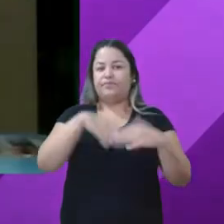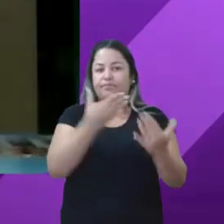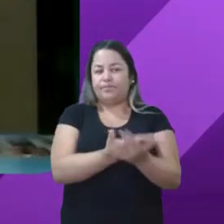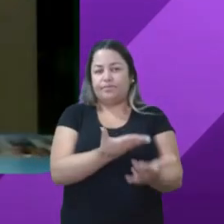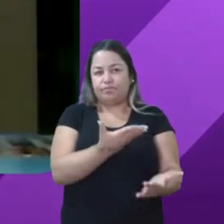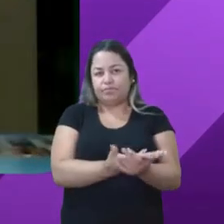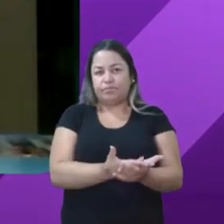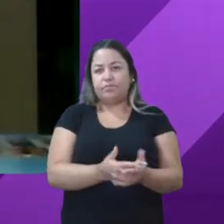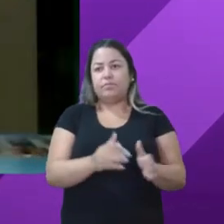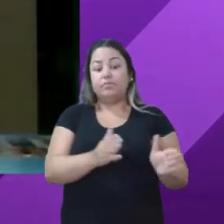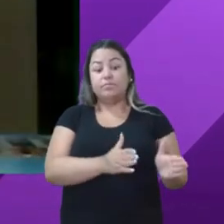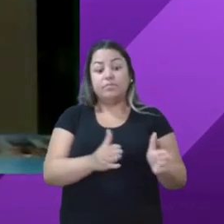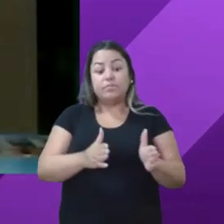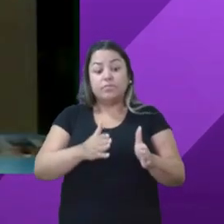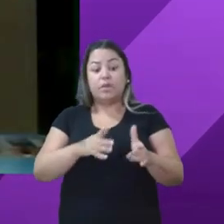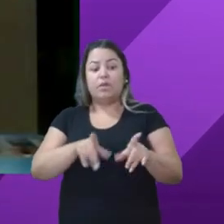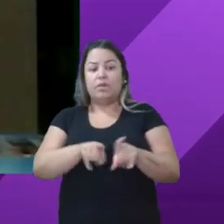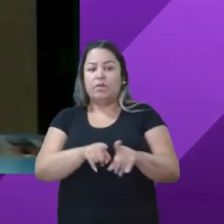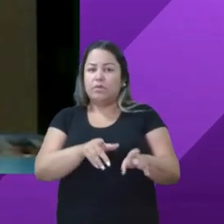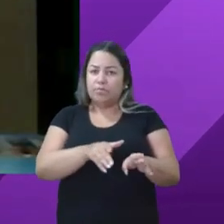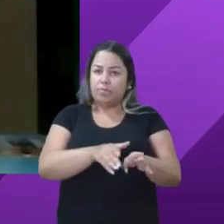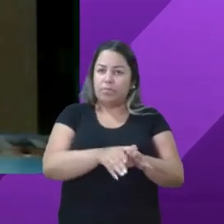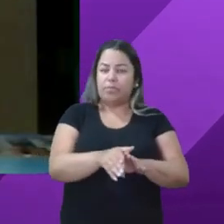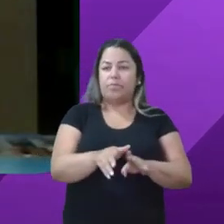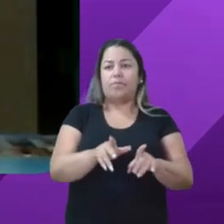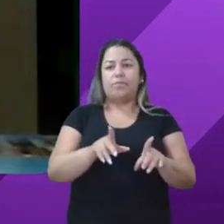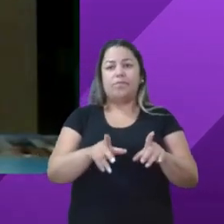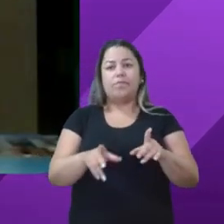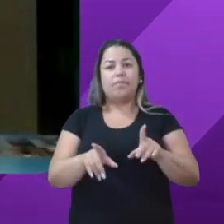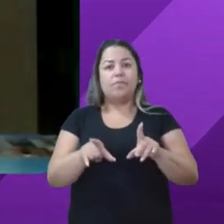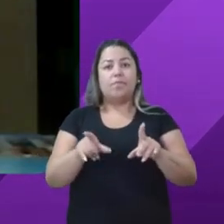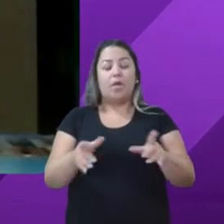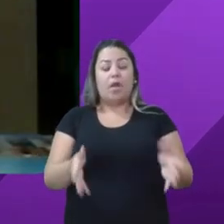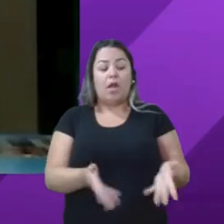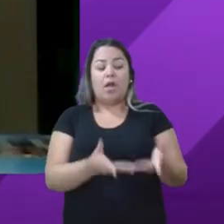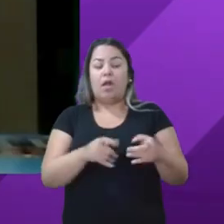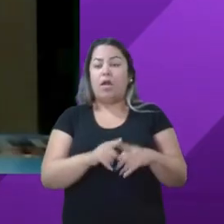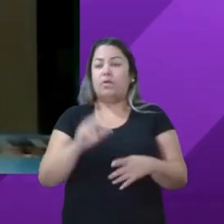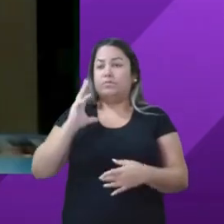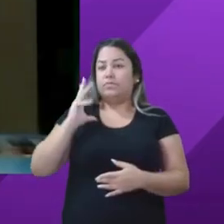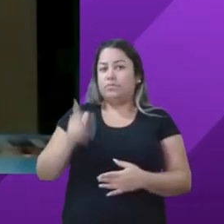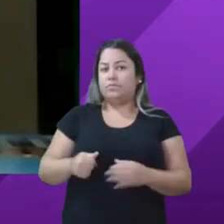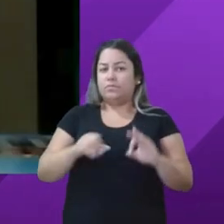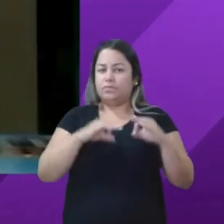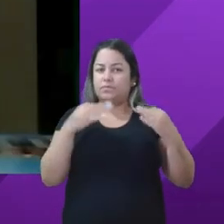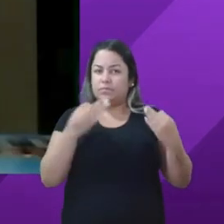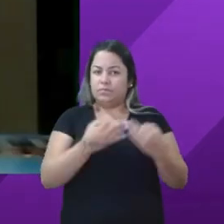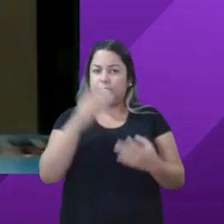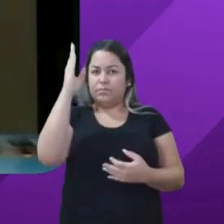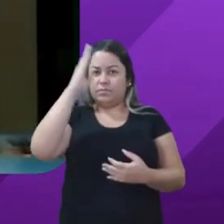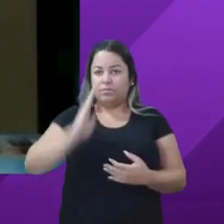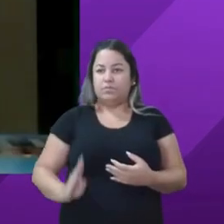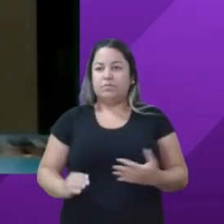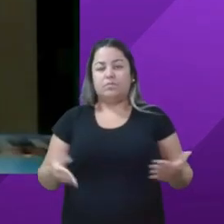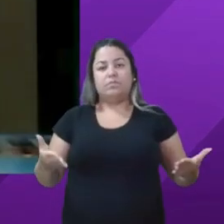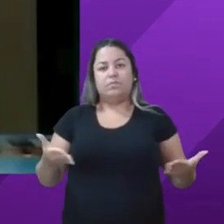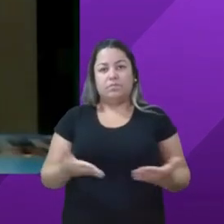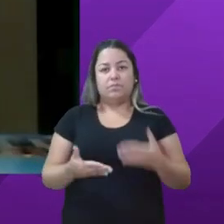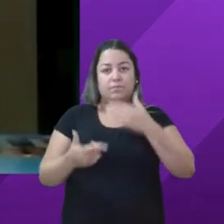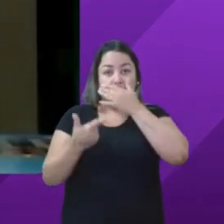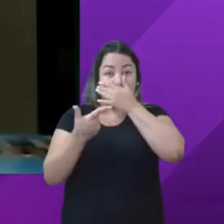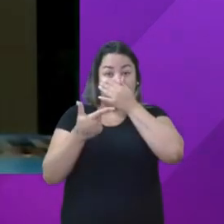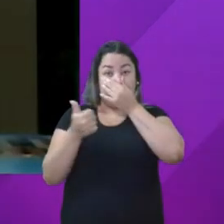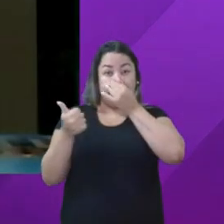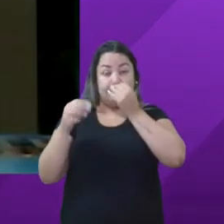escolas, acompanhando as crianças do Bolsa Família. As famílias do Bolsa Família, no Brasil hoje, né, em torno de